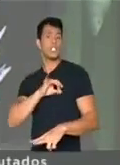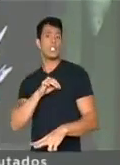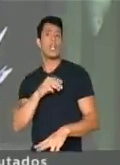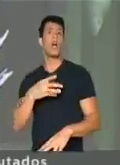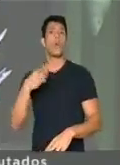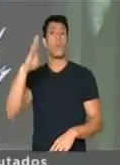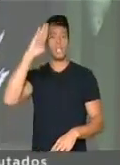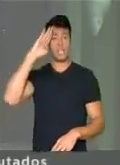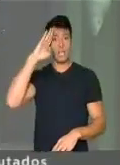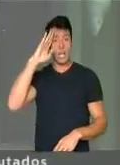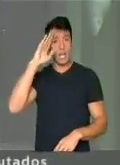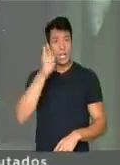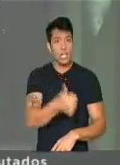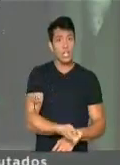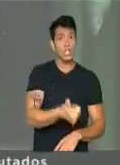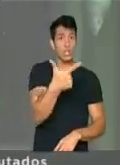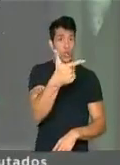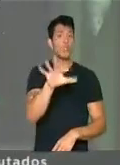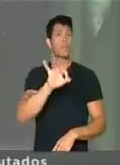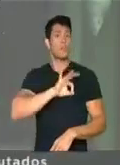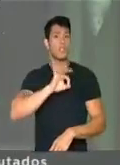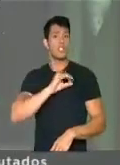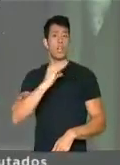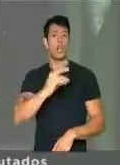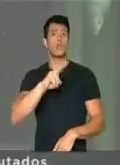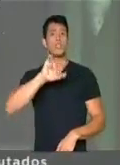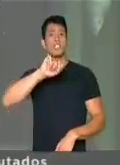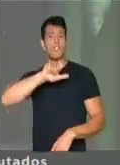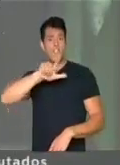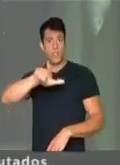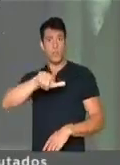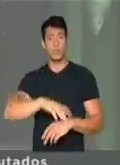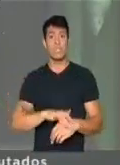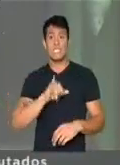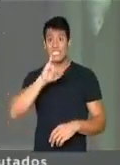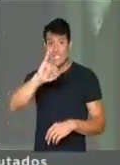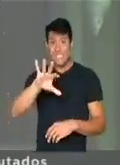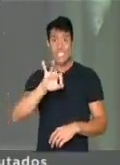civis, e com a saída da Polícia Federal, talvez nós deixemos a investigação...